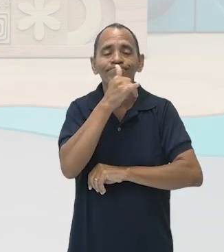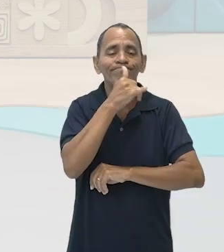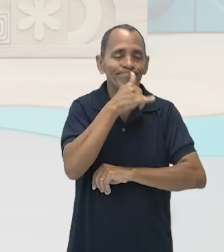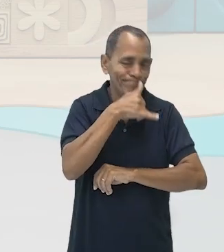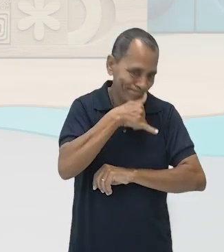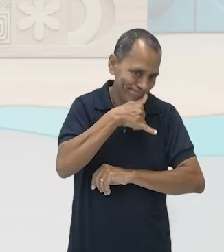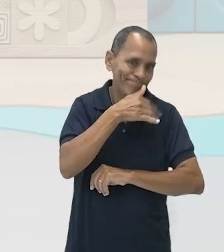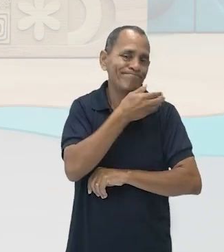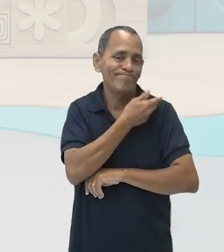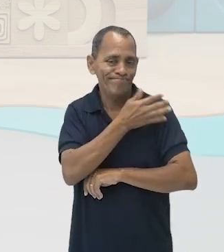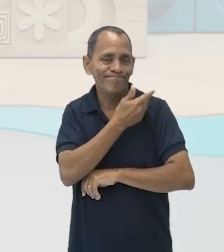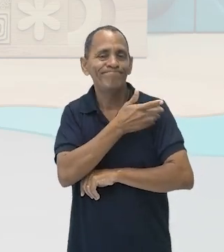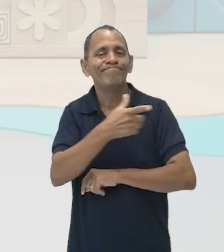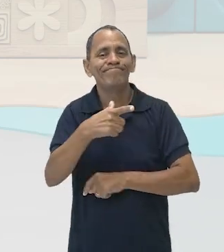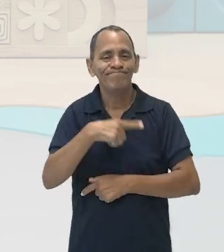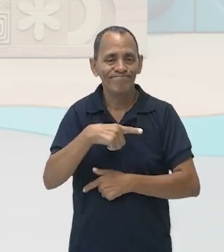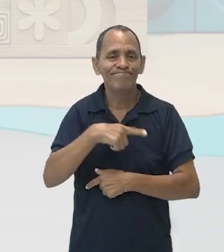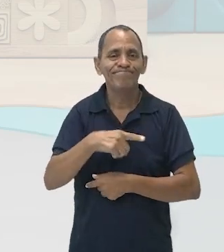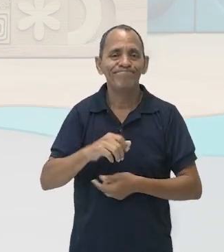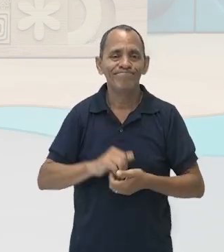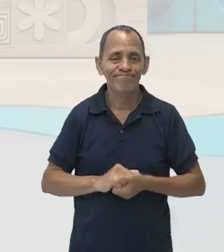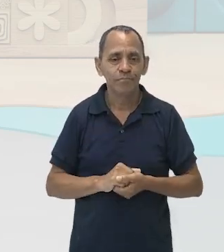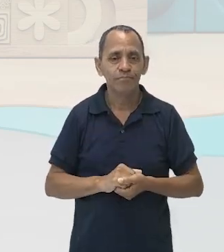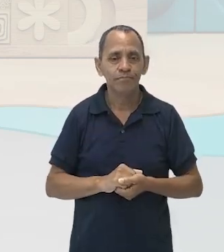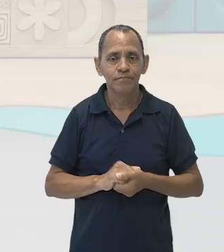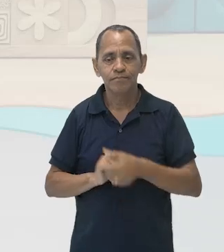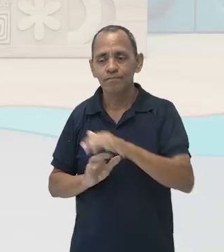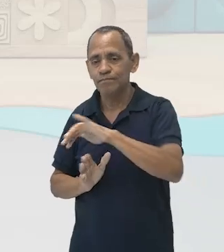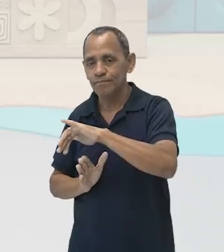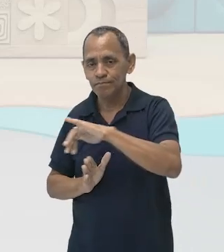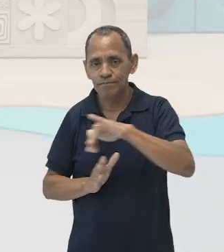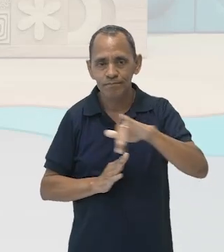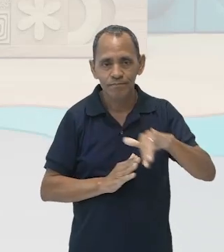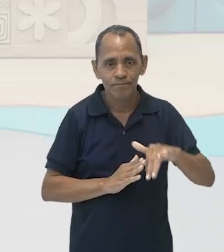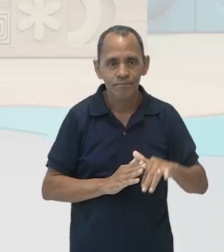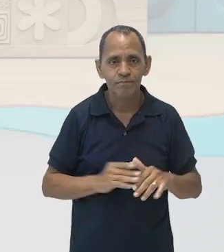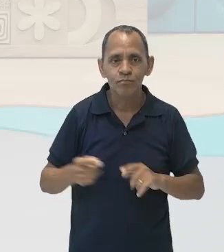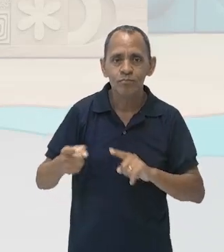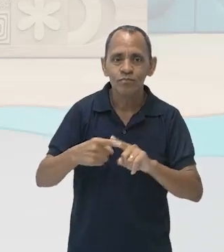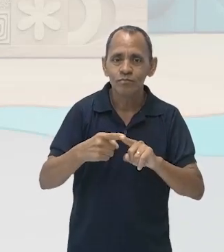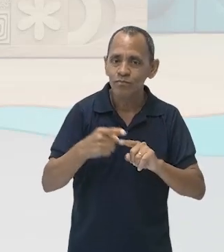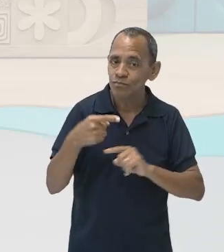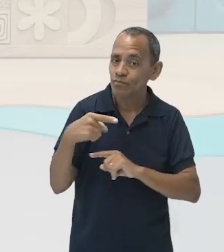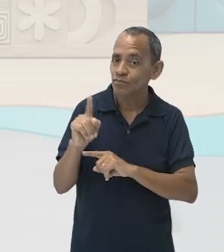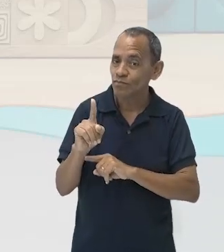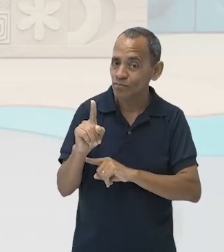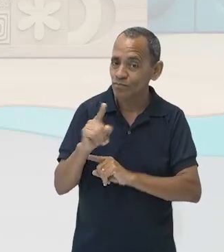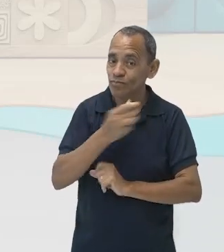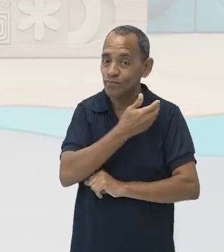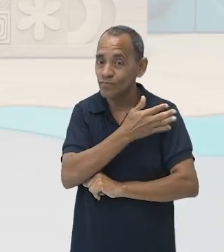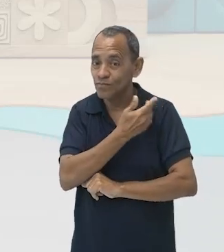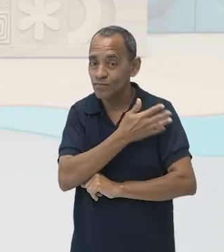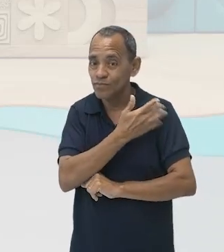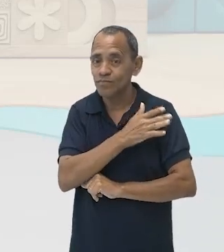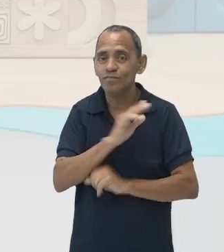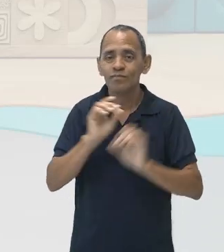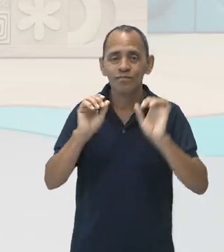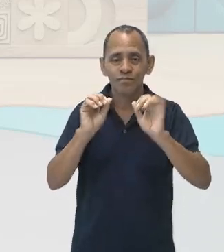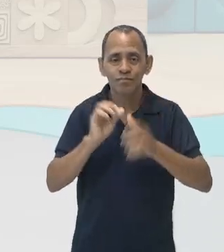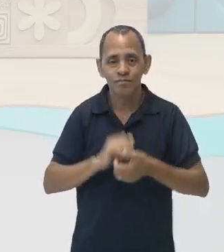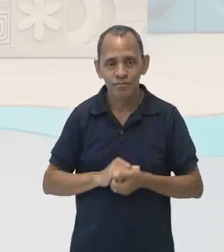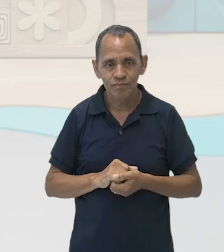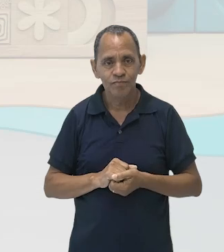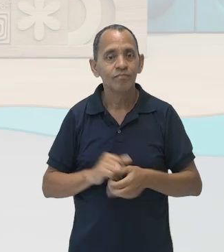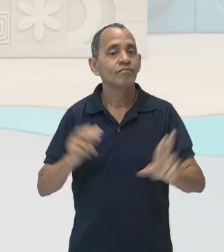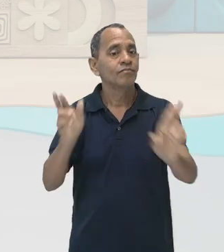preconceito existe. Vamos prosseguir? Outro tipo de preconceito existente no mundo da dança